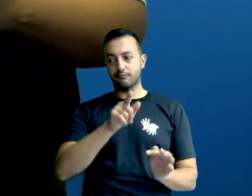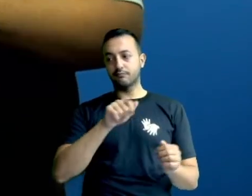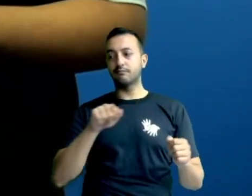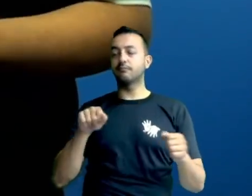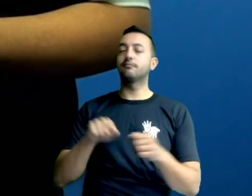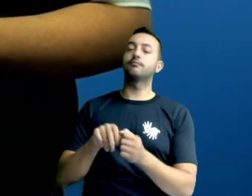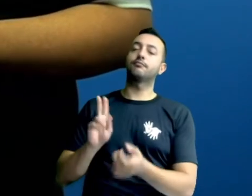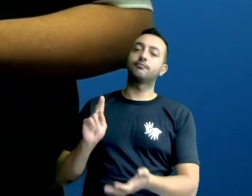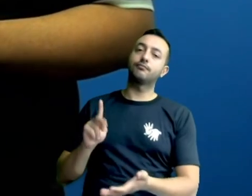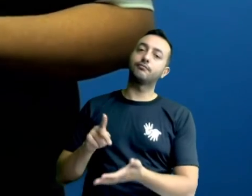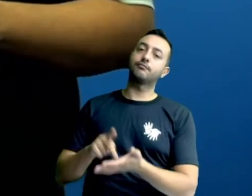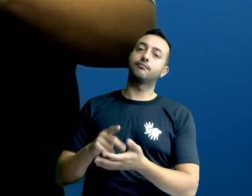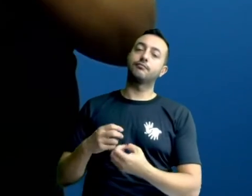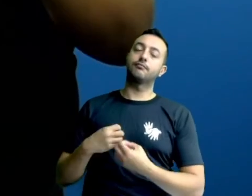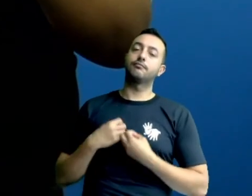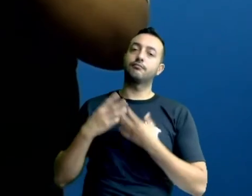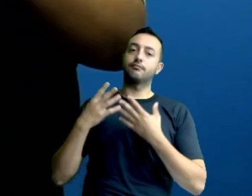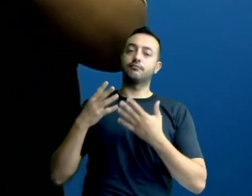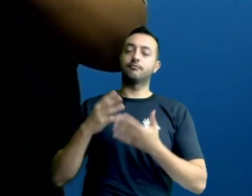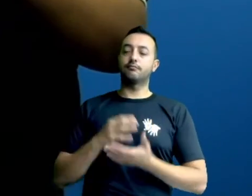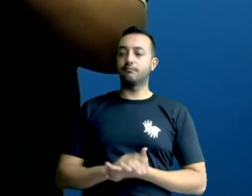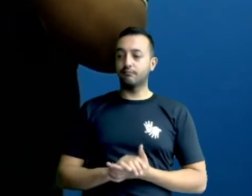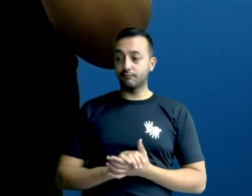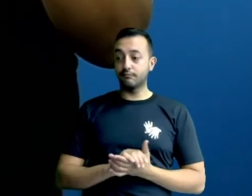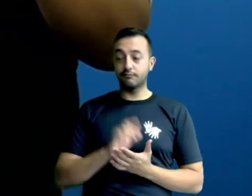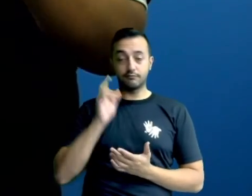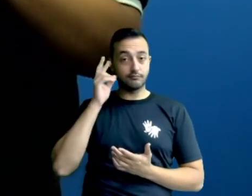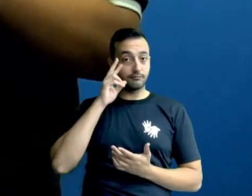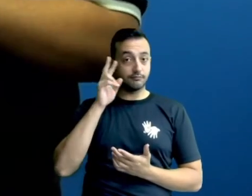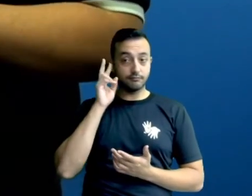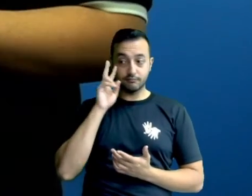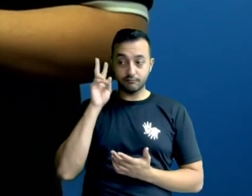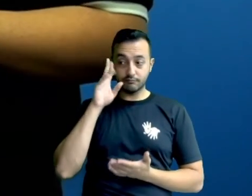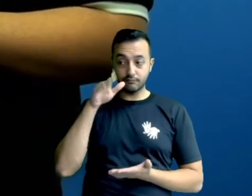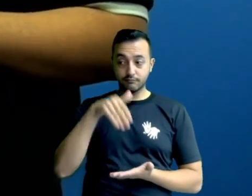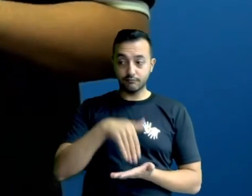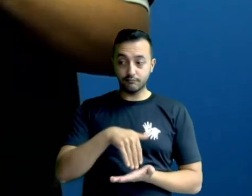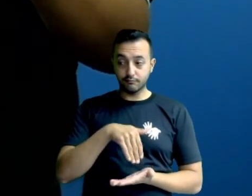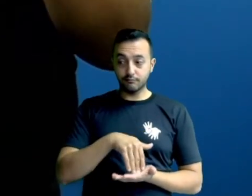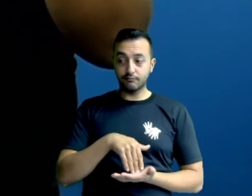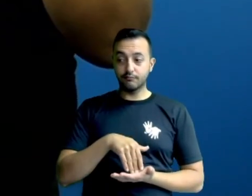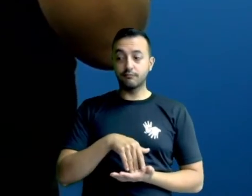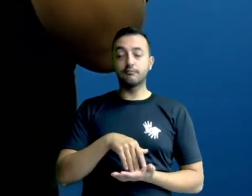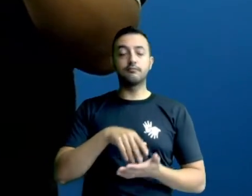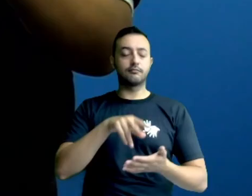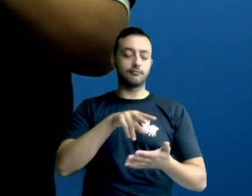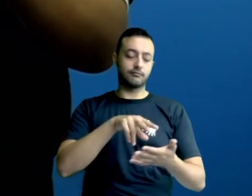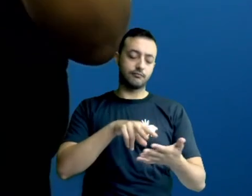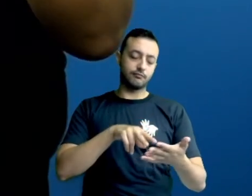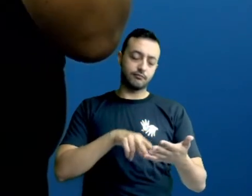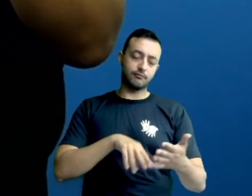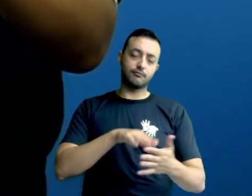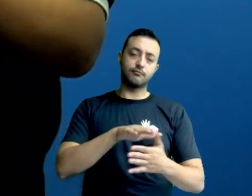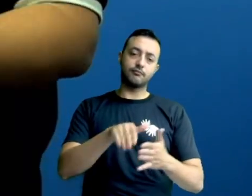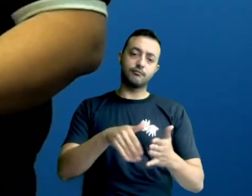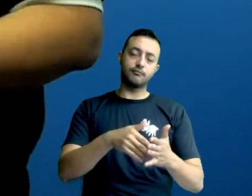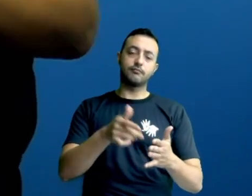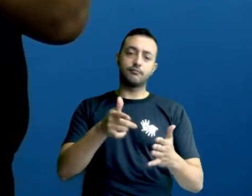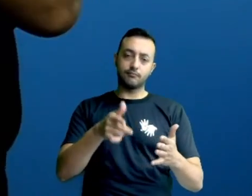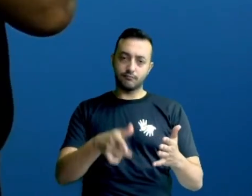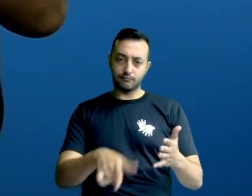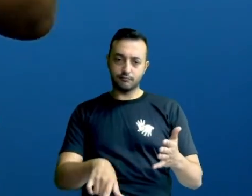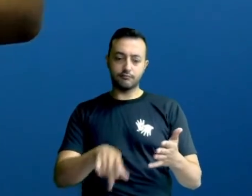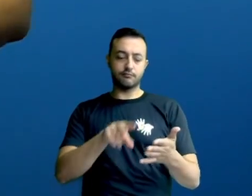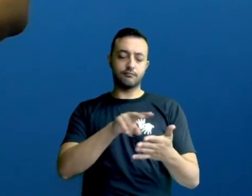seu poema. E lembre-se do último passo. Releia tudo